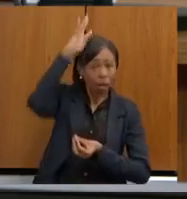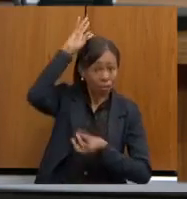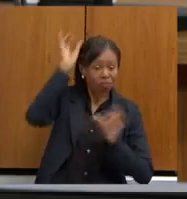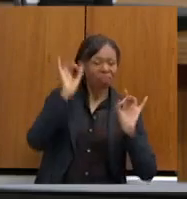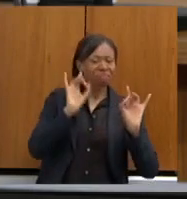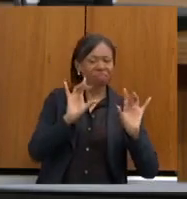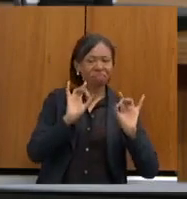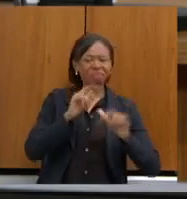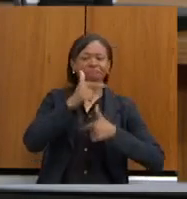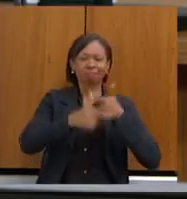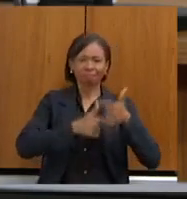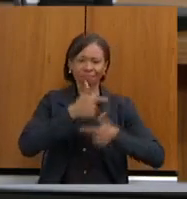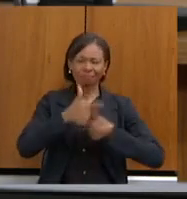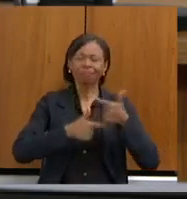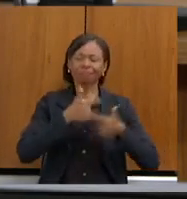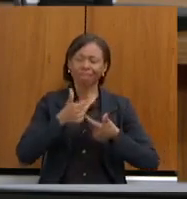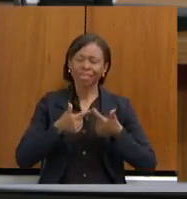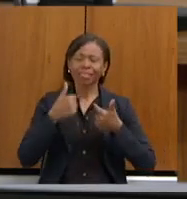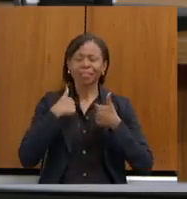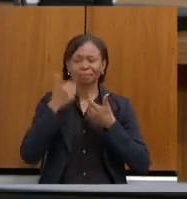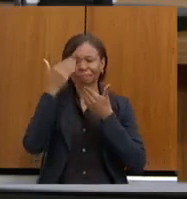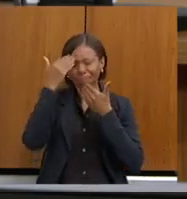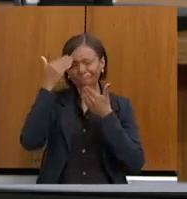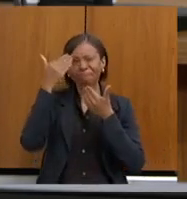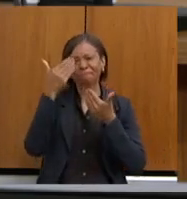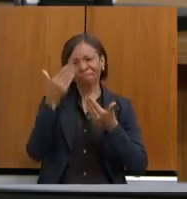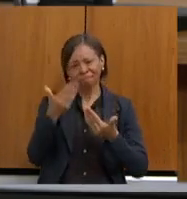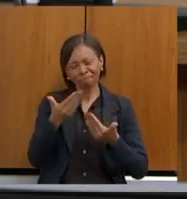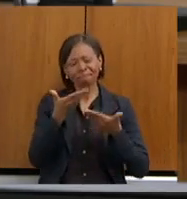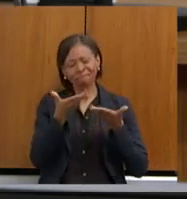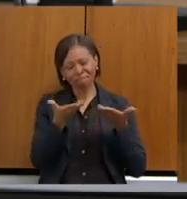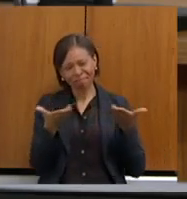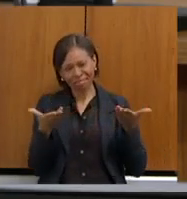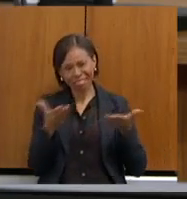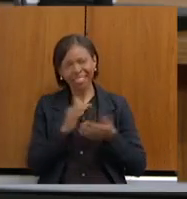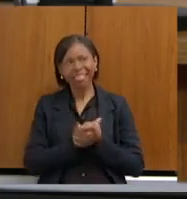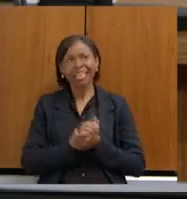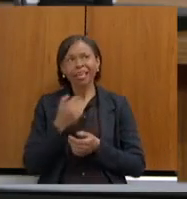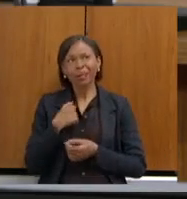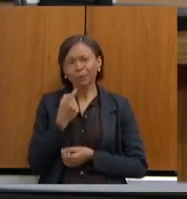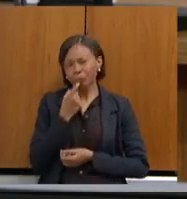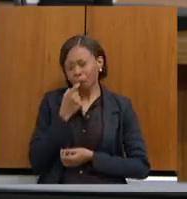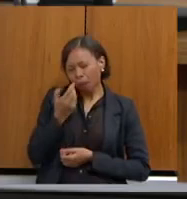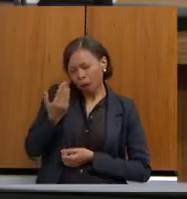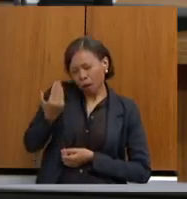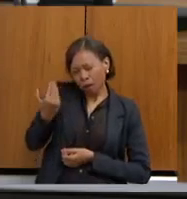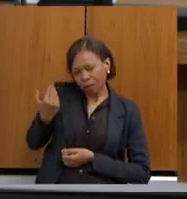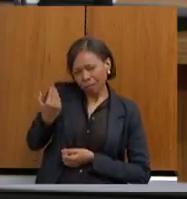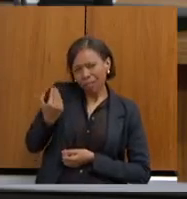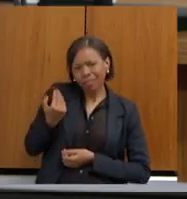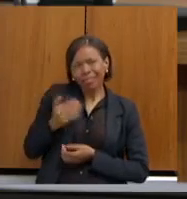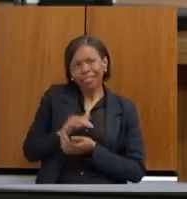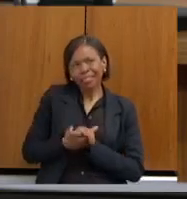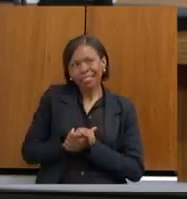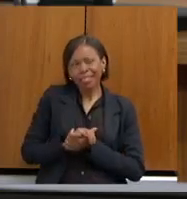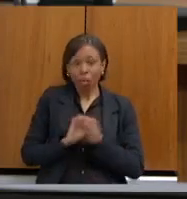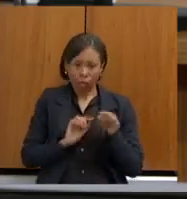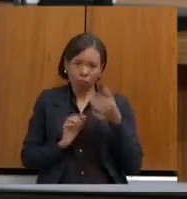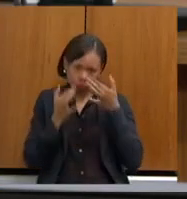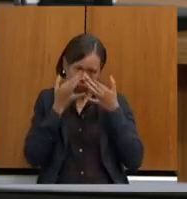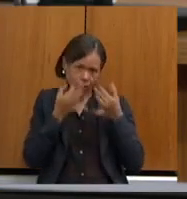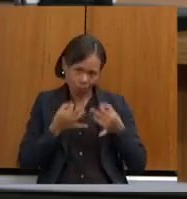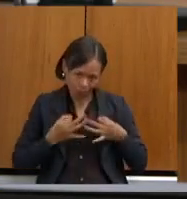também a palavra de agradecimento né se ele o e queria sua atenção para